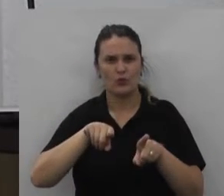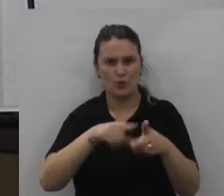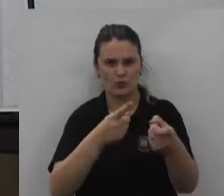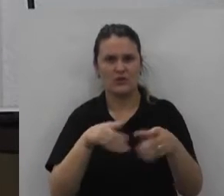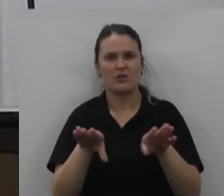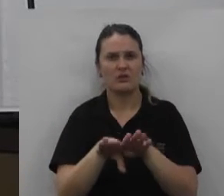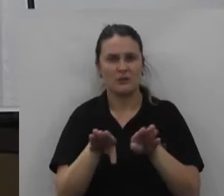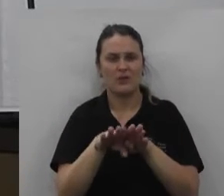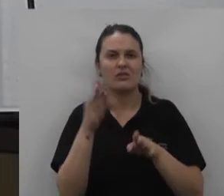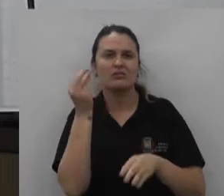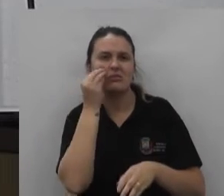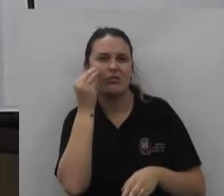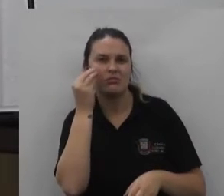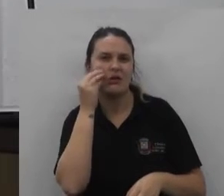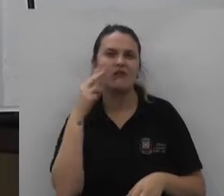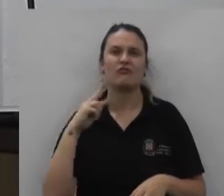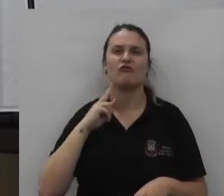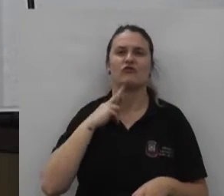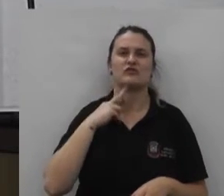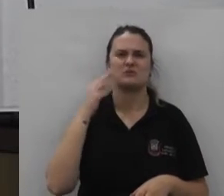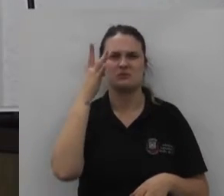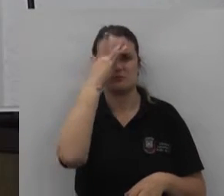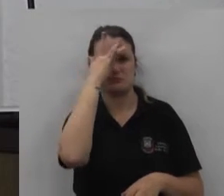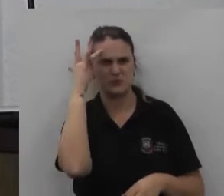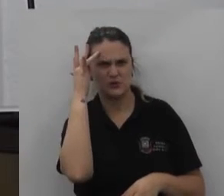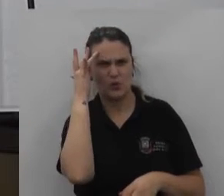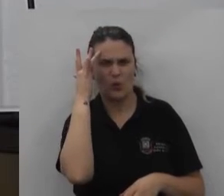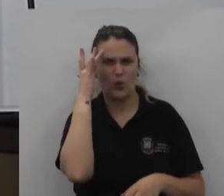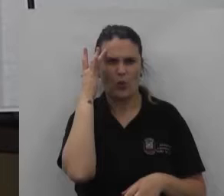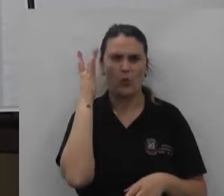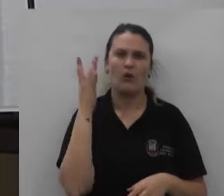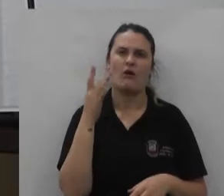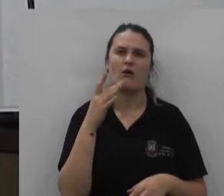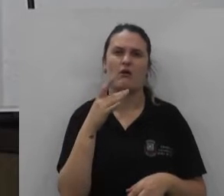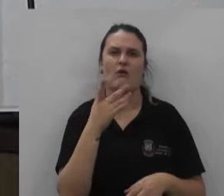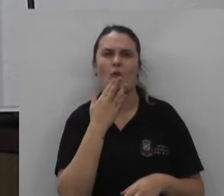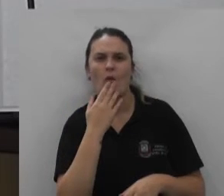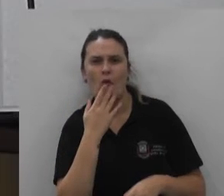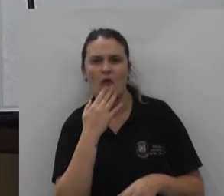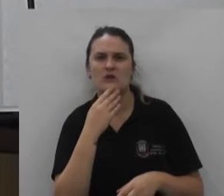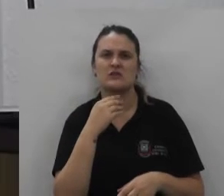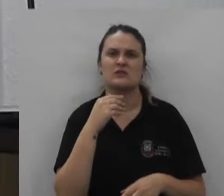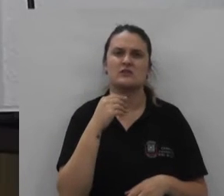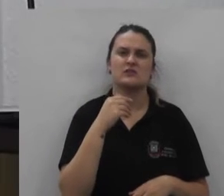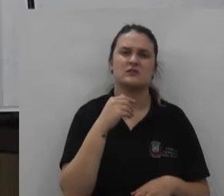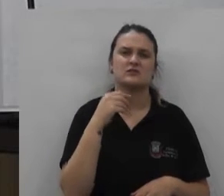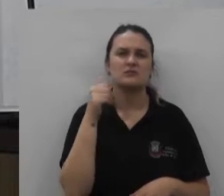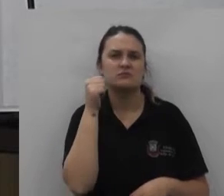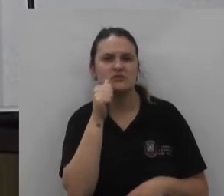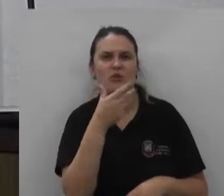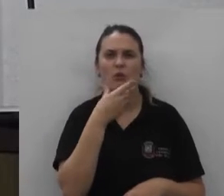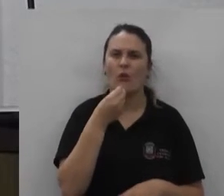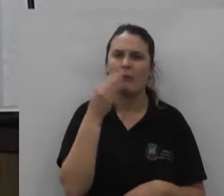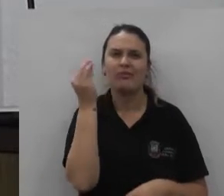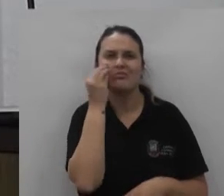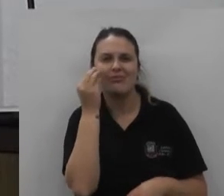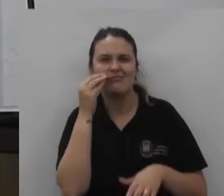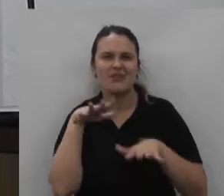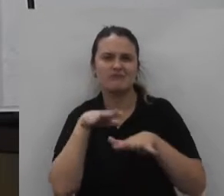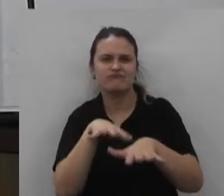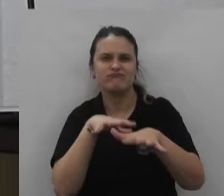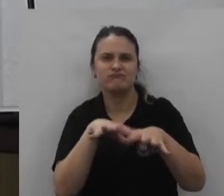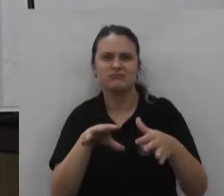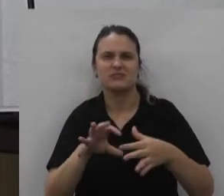a tentativa de vitimizar classes, pessoas, raça, sexo, tentando movimentos,